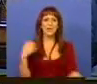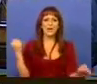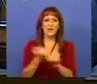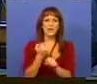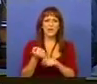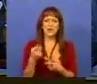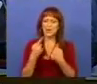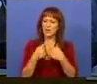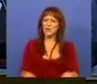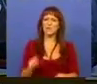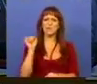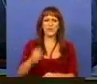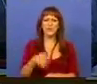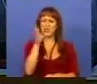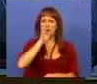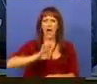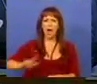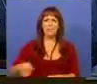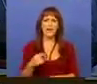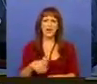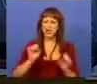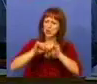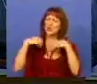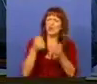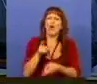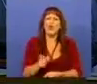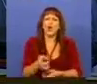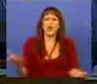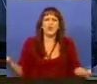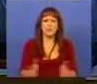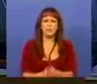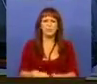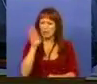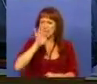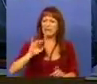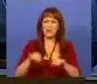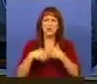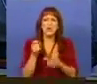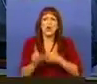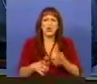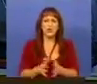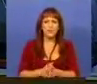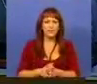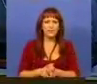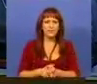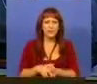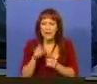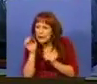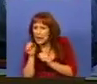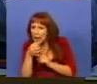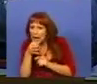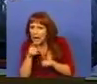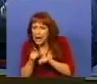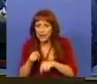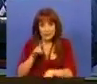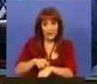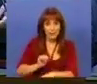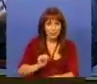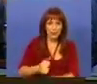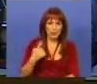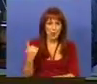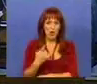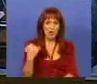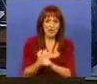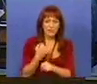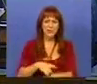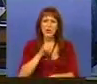ações contrárias às práticas sociais. O que é isto? Práticas sociais? Murmurar das ordens de serviço?